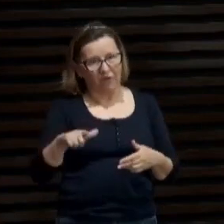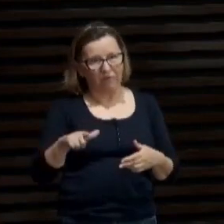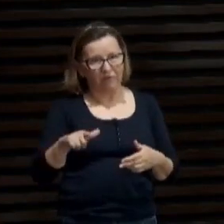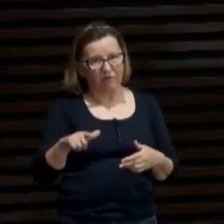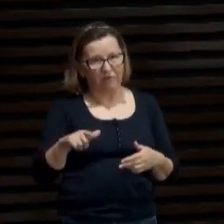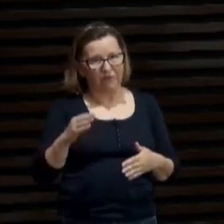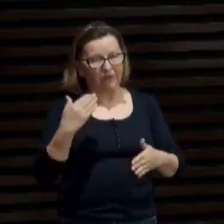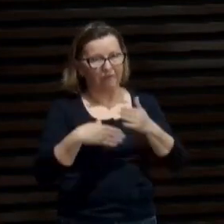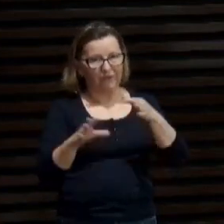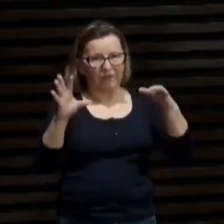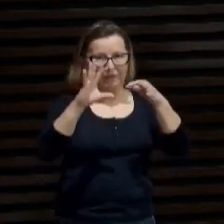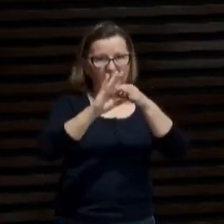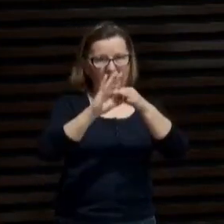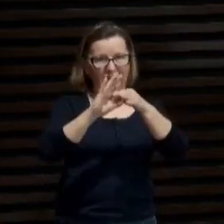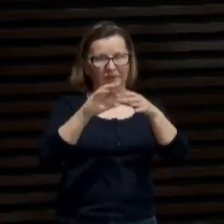oferta.